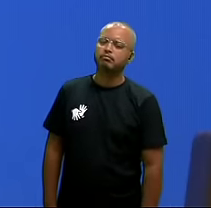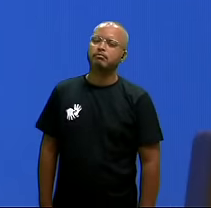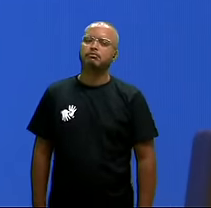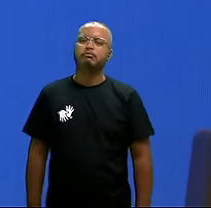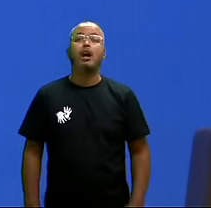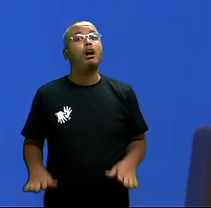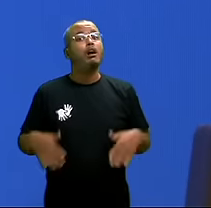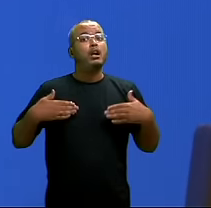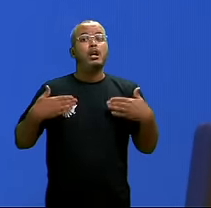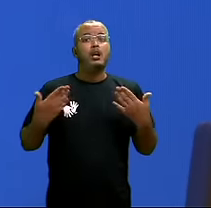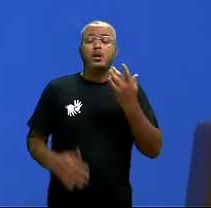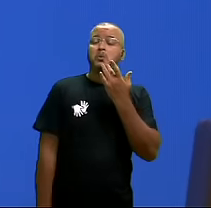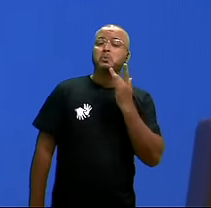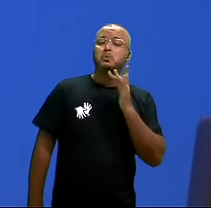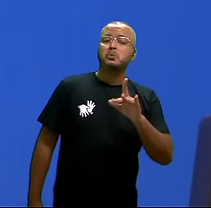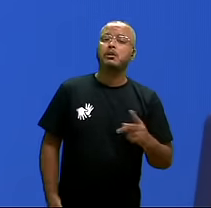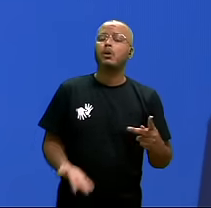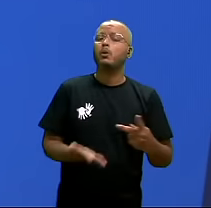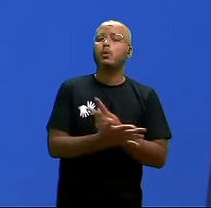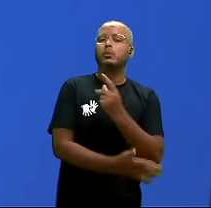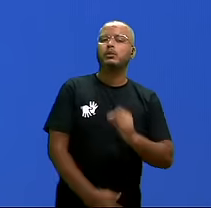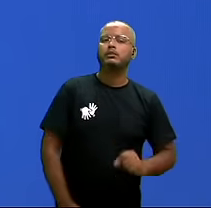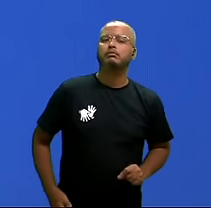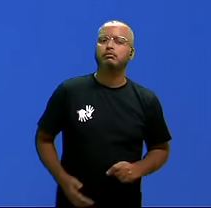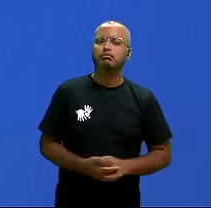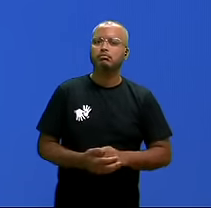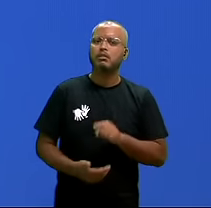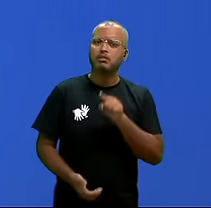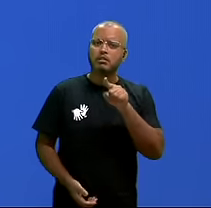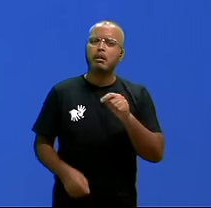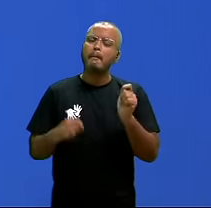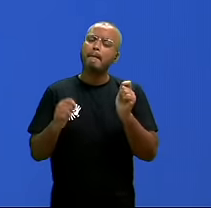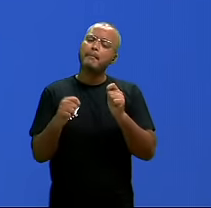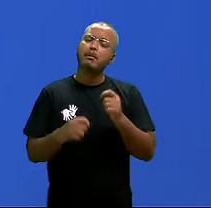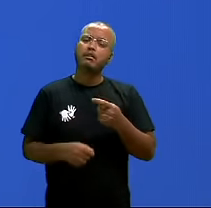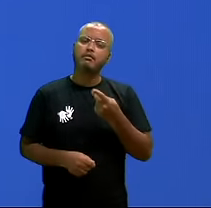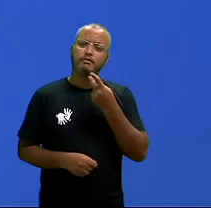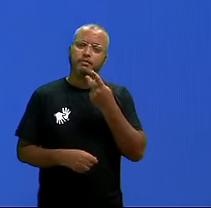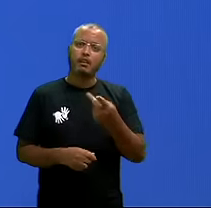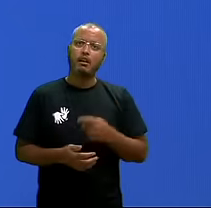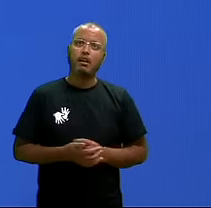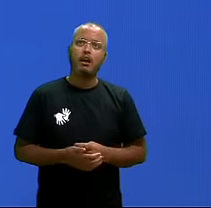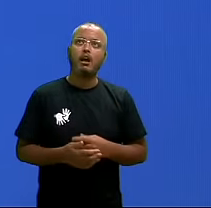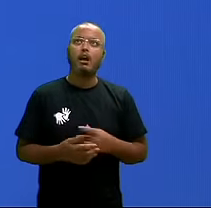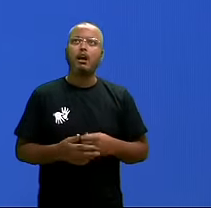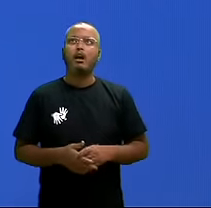Rapaz, eu não sei o que acontece. Você pode falar o que você quiser. Ah, pastor, o cosmo